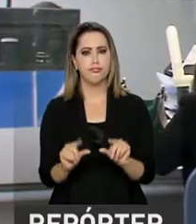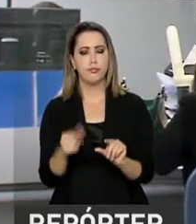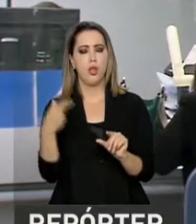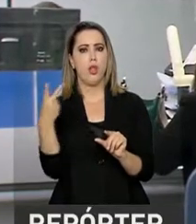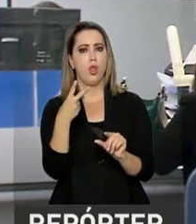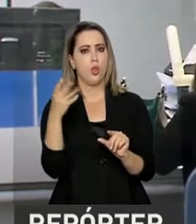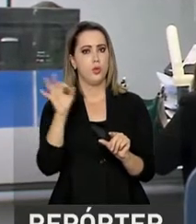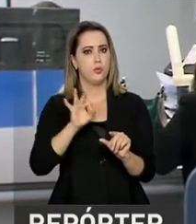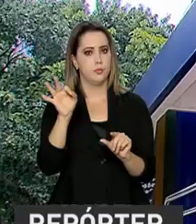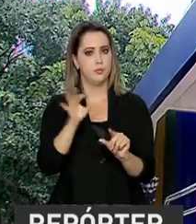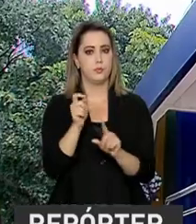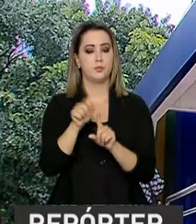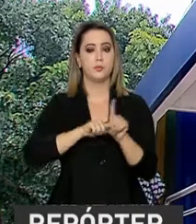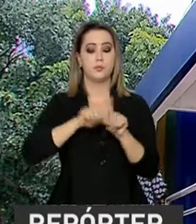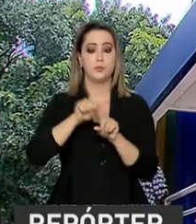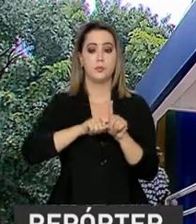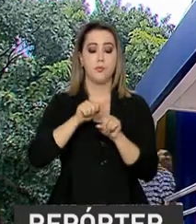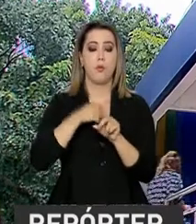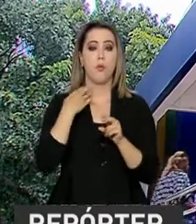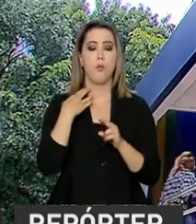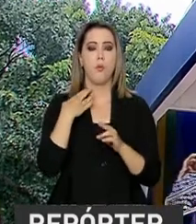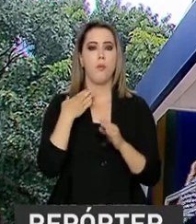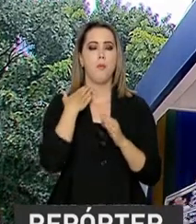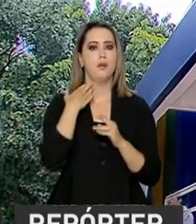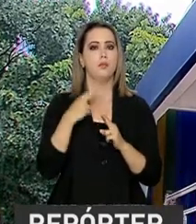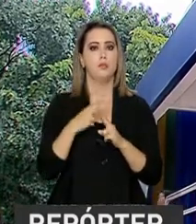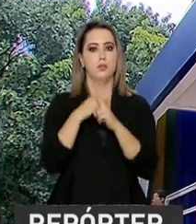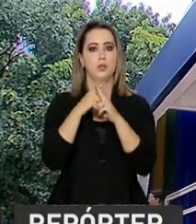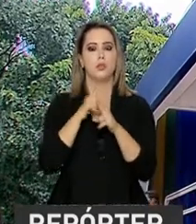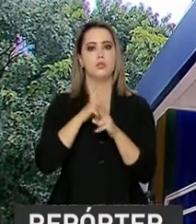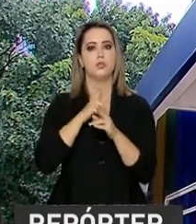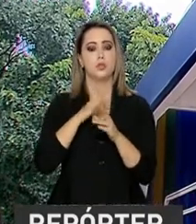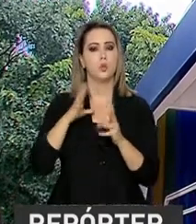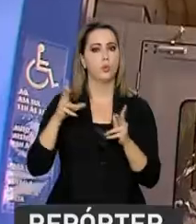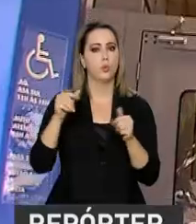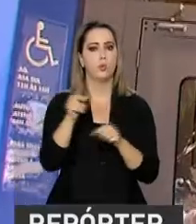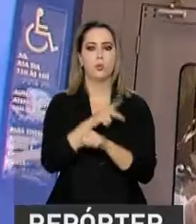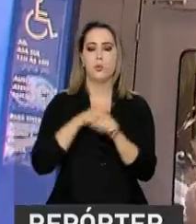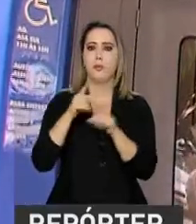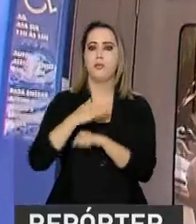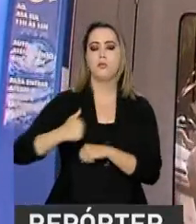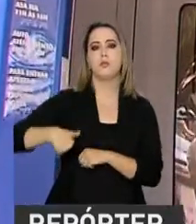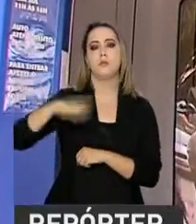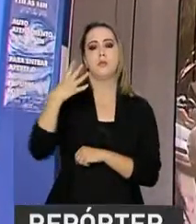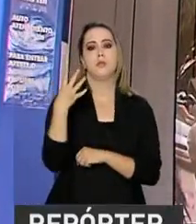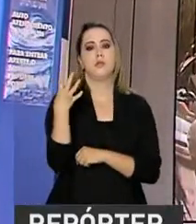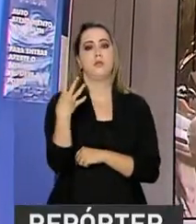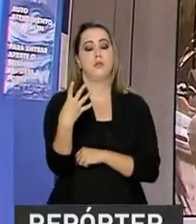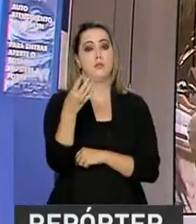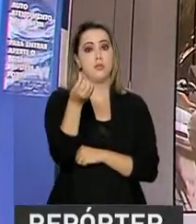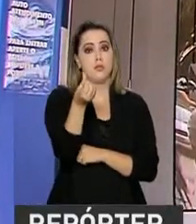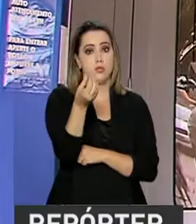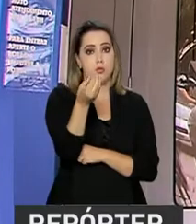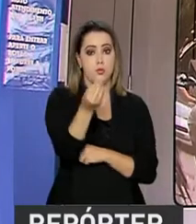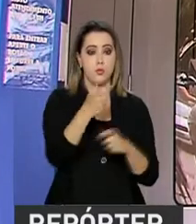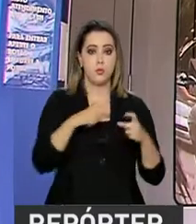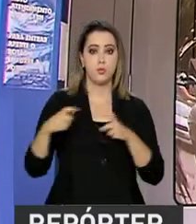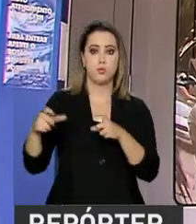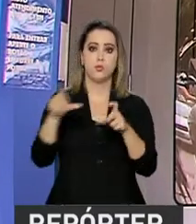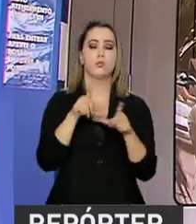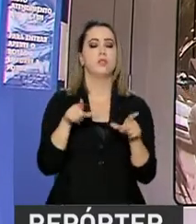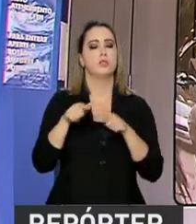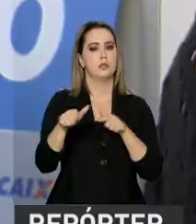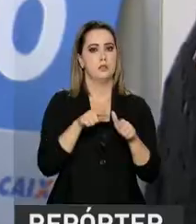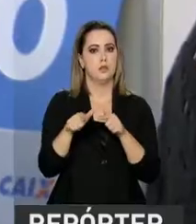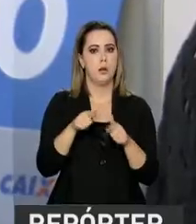2% ao mês a caixa econômica federal tem em todo o país mais de 460 agências que operam